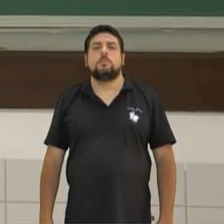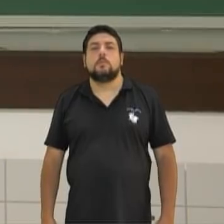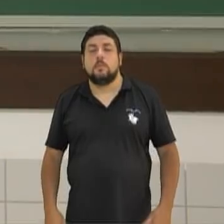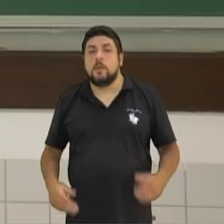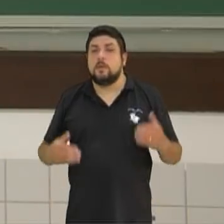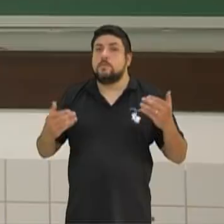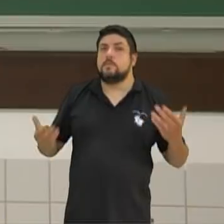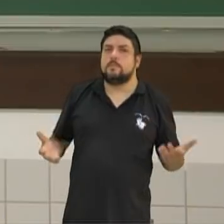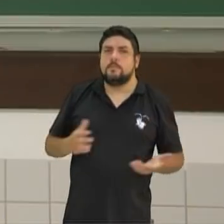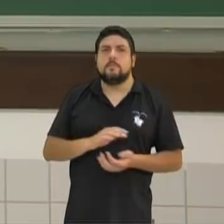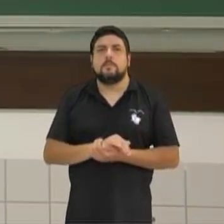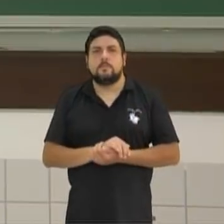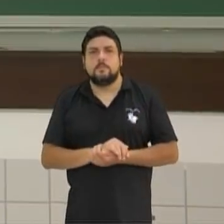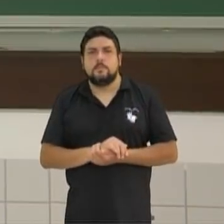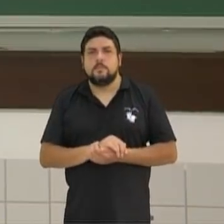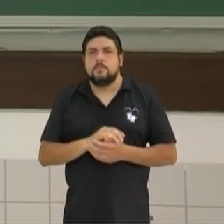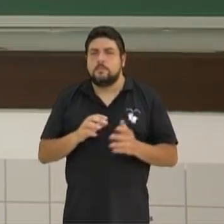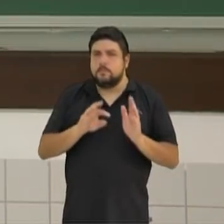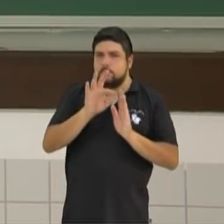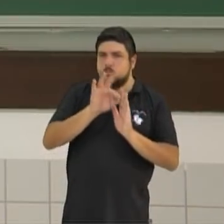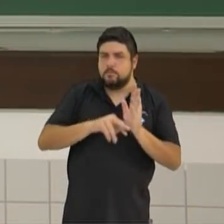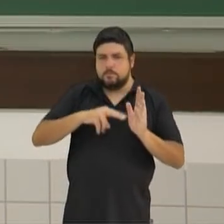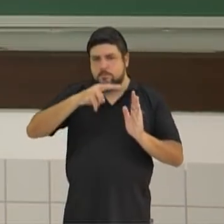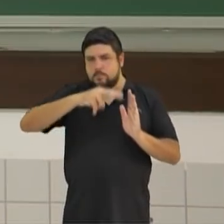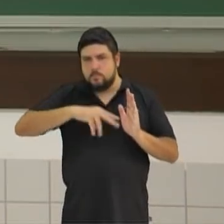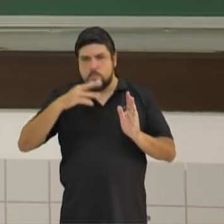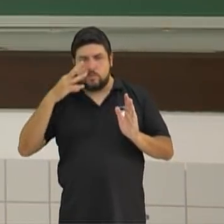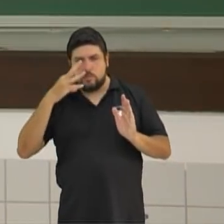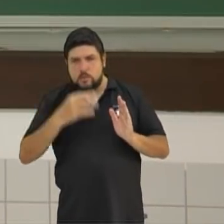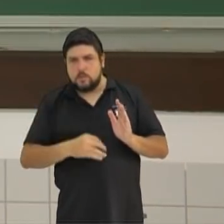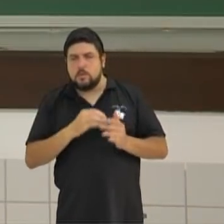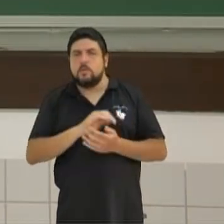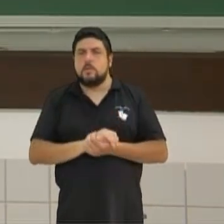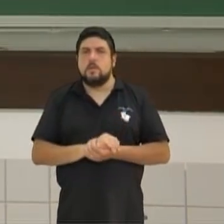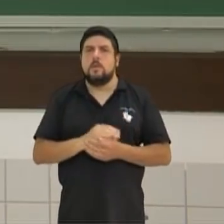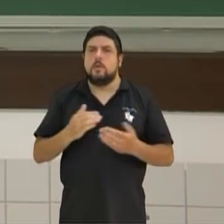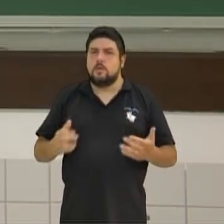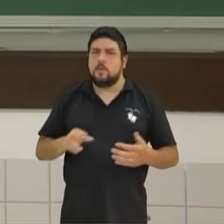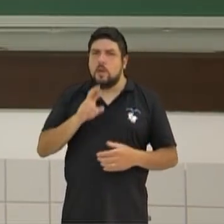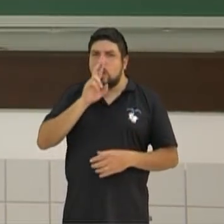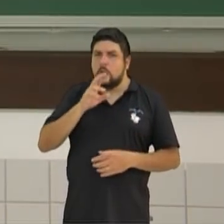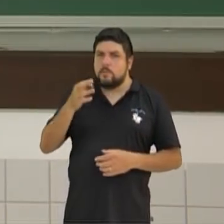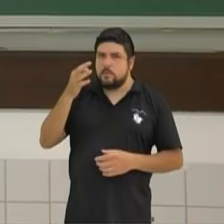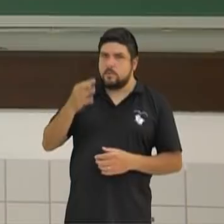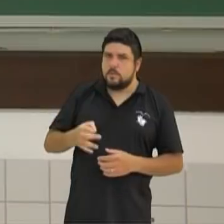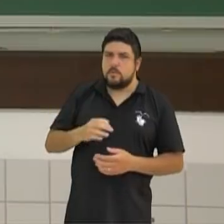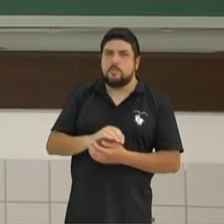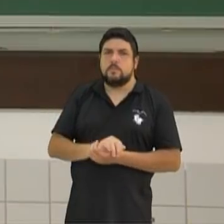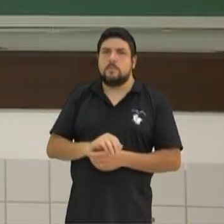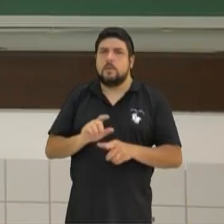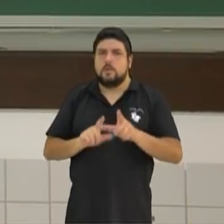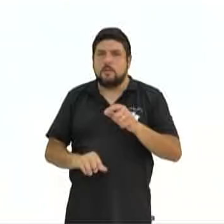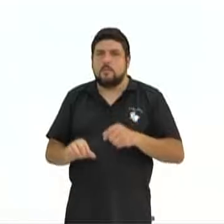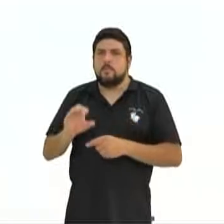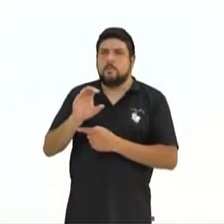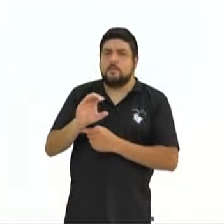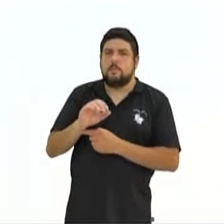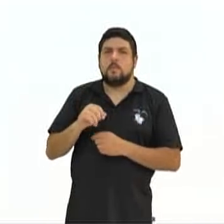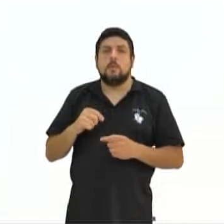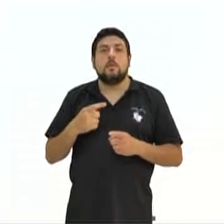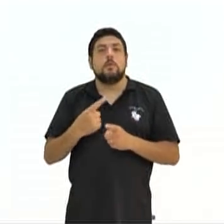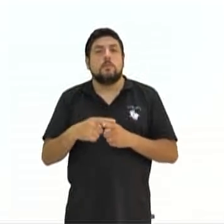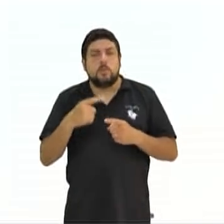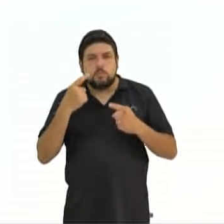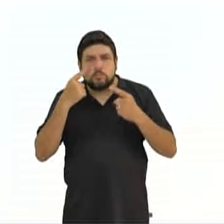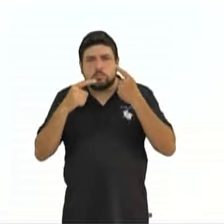Então, pessoal, leram o textinho com atenção, pararam e responderam. A alternativa correta é a alternativa da letra C, pela